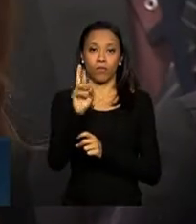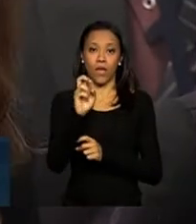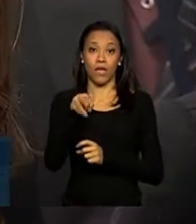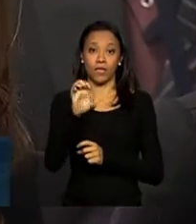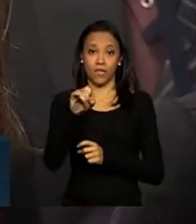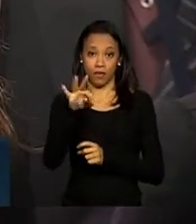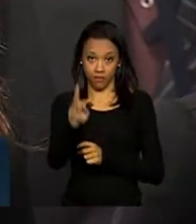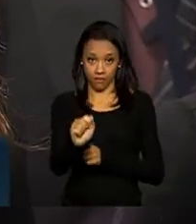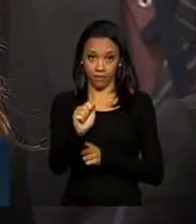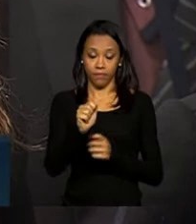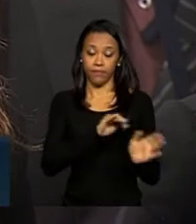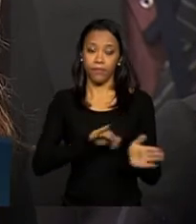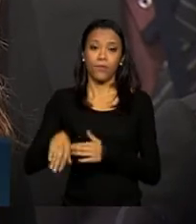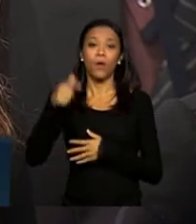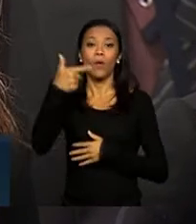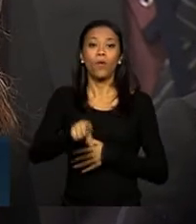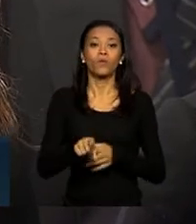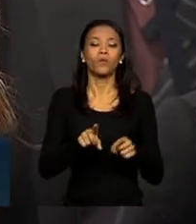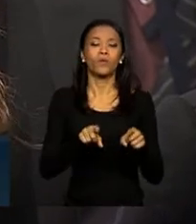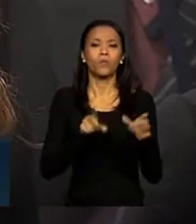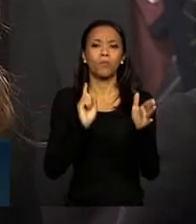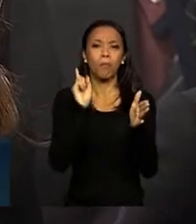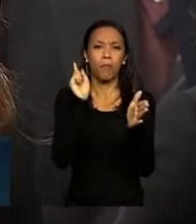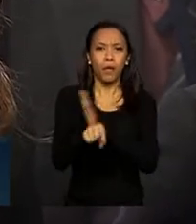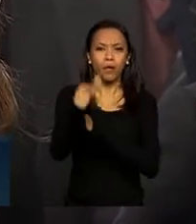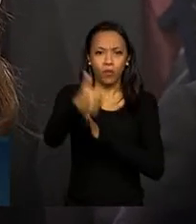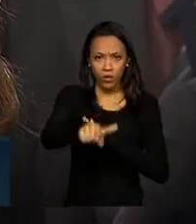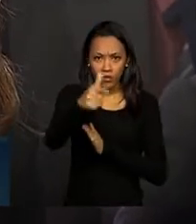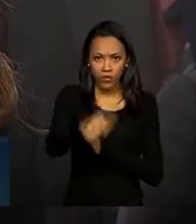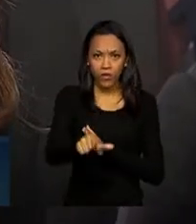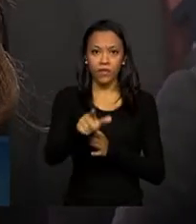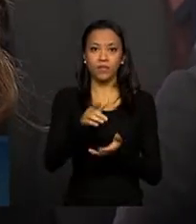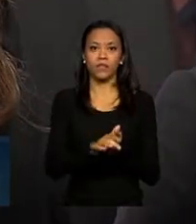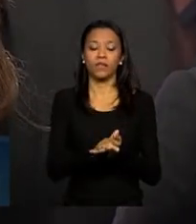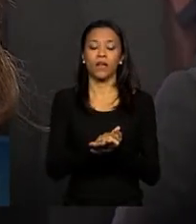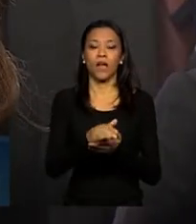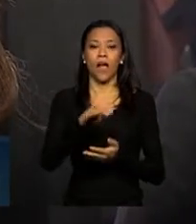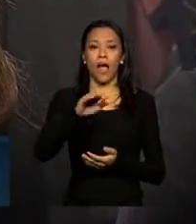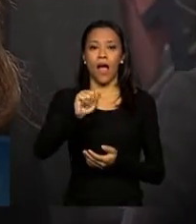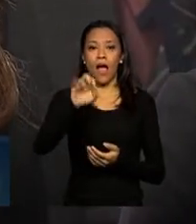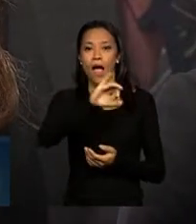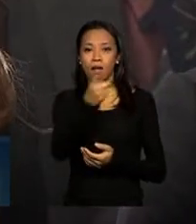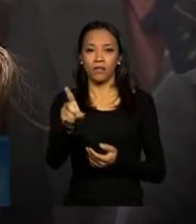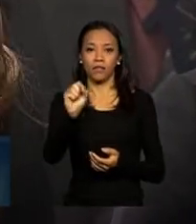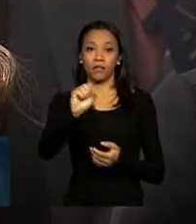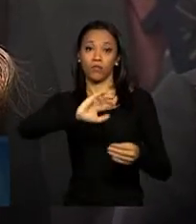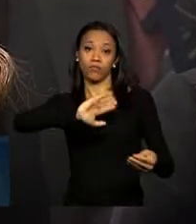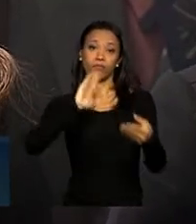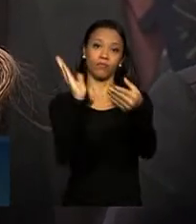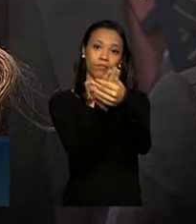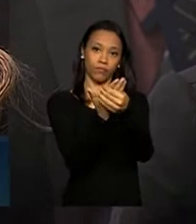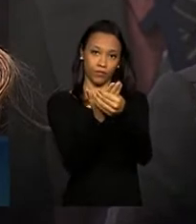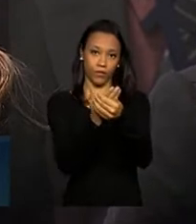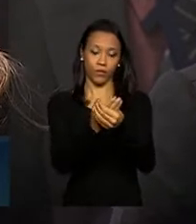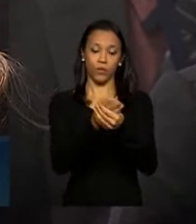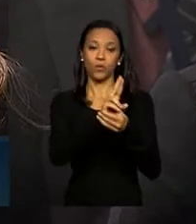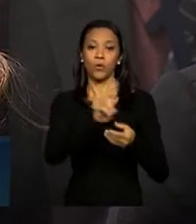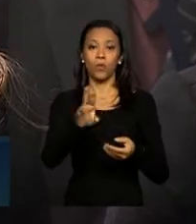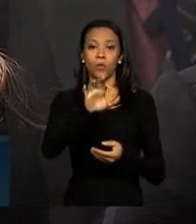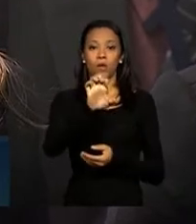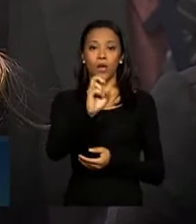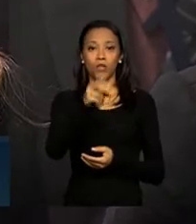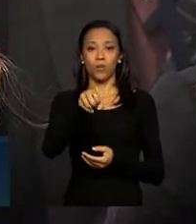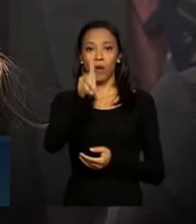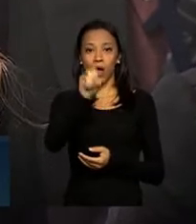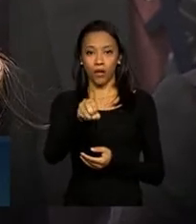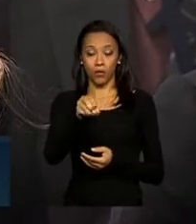Eu quero voltar à questão do indexador da dívida e a ação do Eduardo Paes contra a União na Justiça. Ontem, ele e o ministro Joaquim